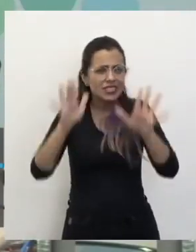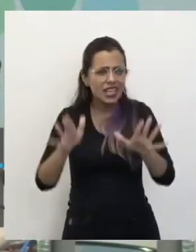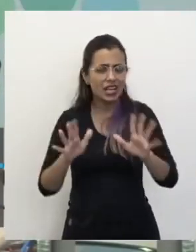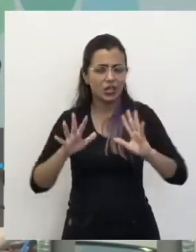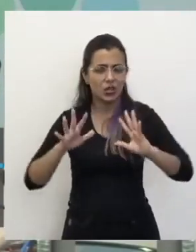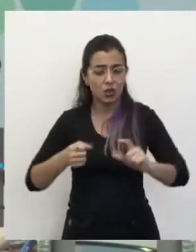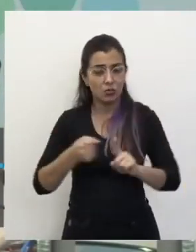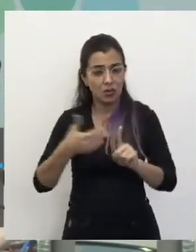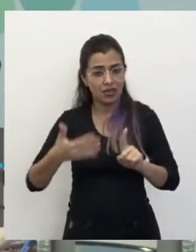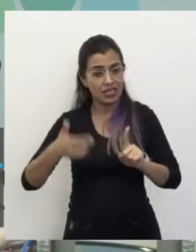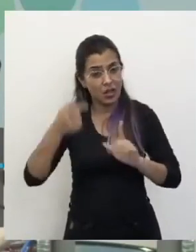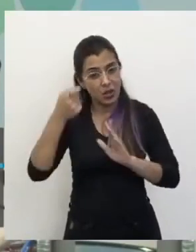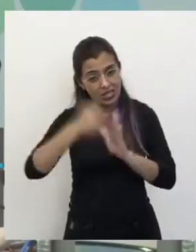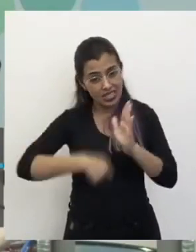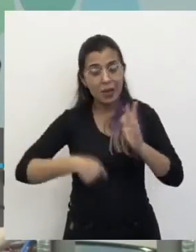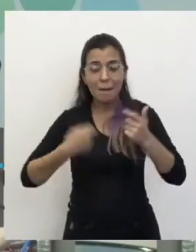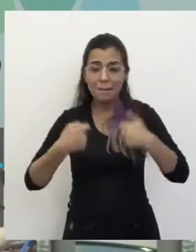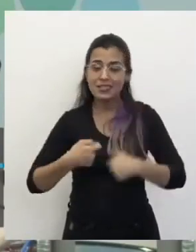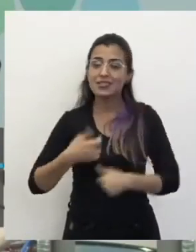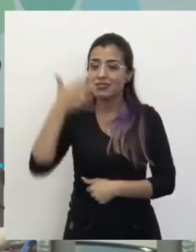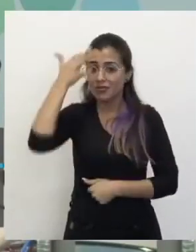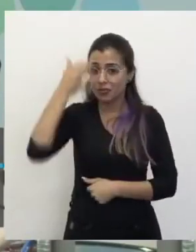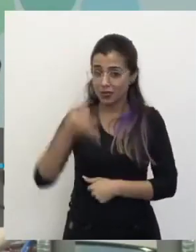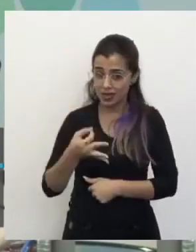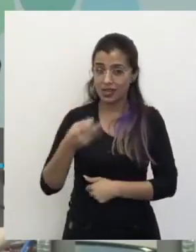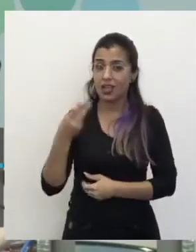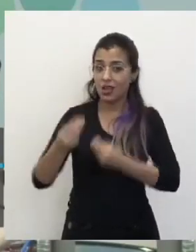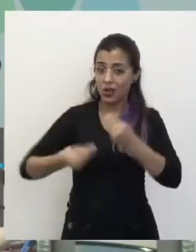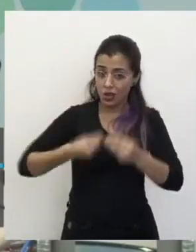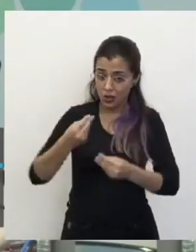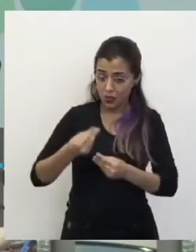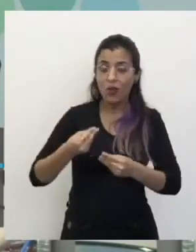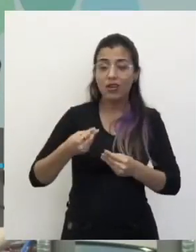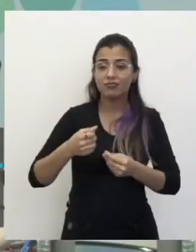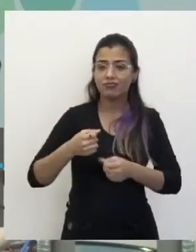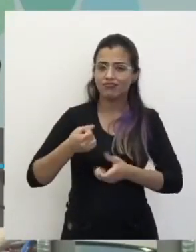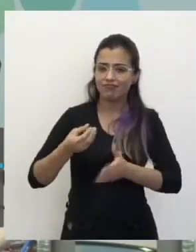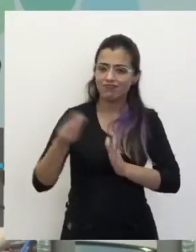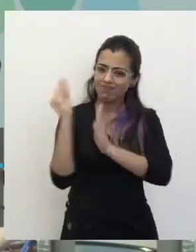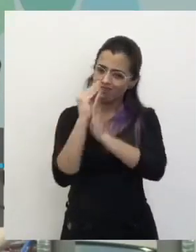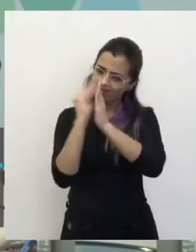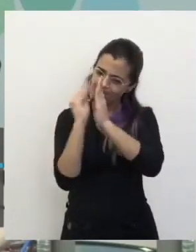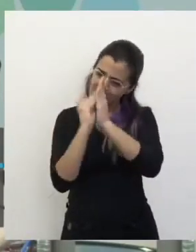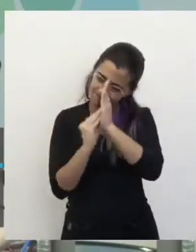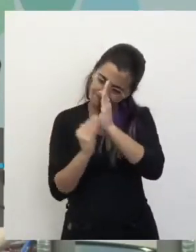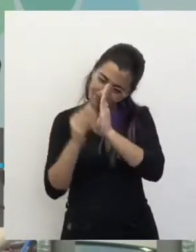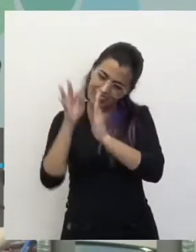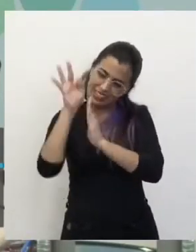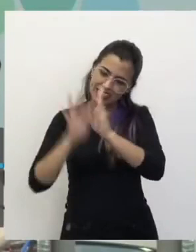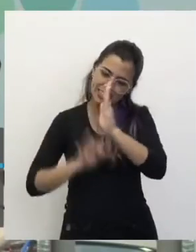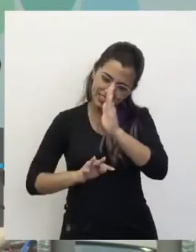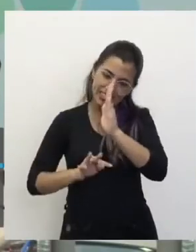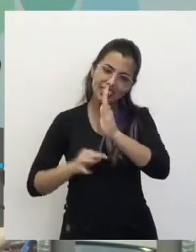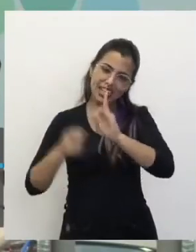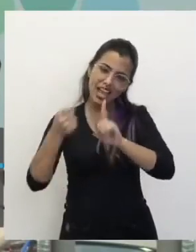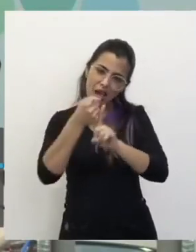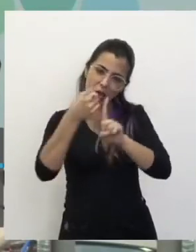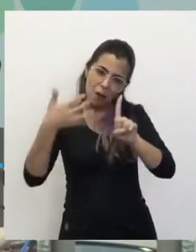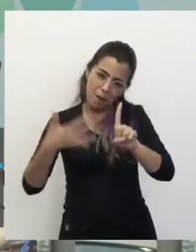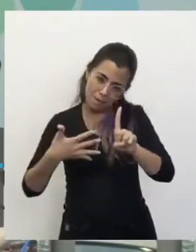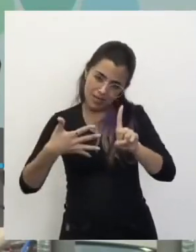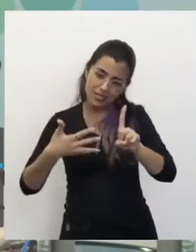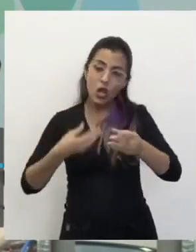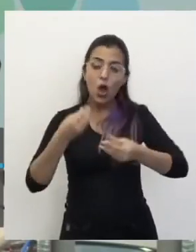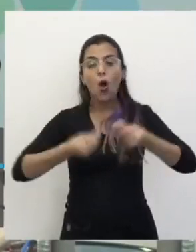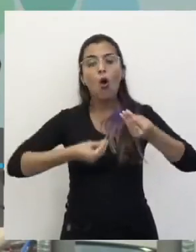nossos textos, eu preciso entender que essa construção semântica depende muito, aliás, a argumentação, como vai